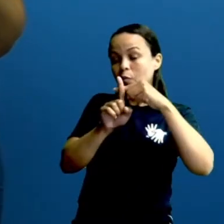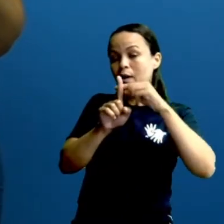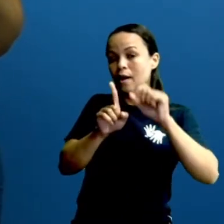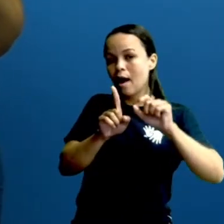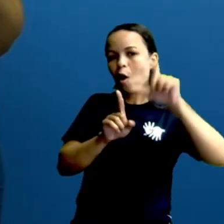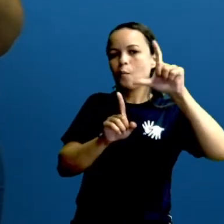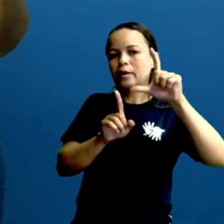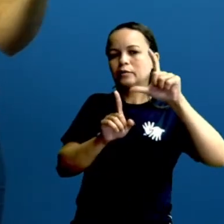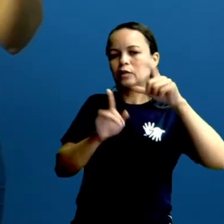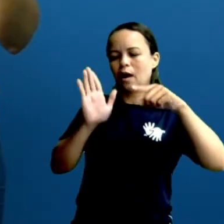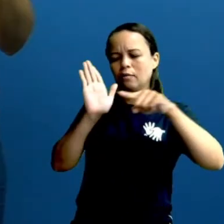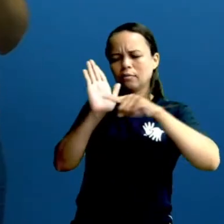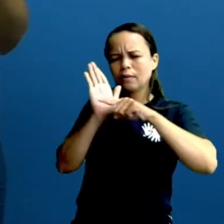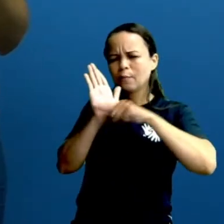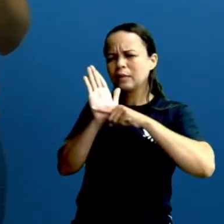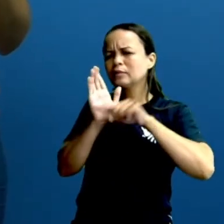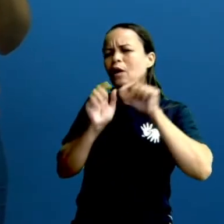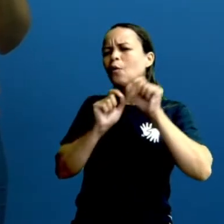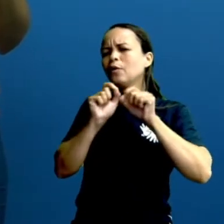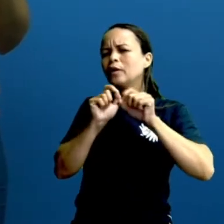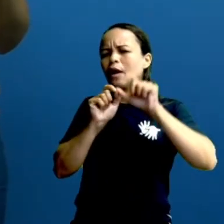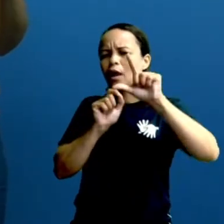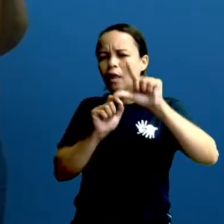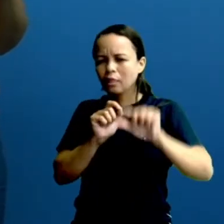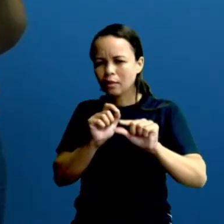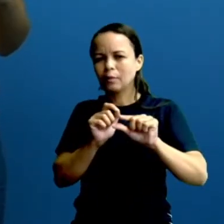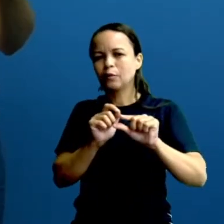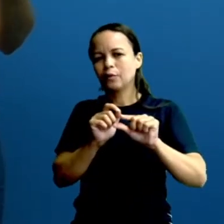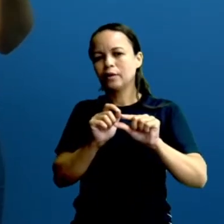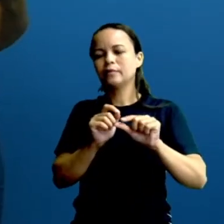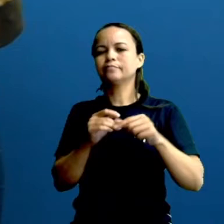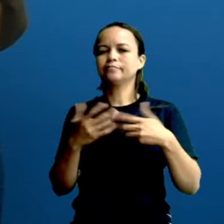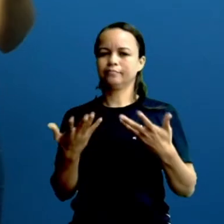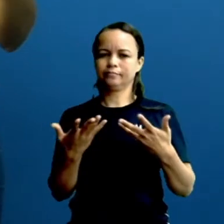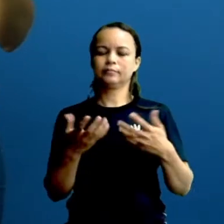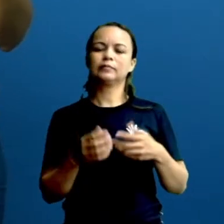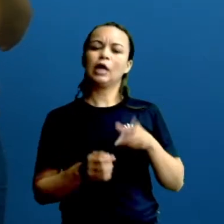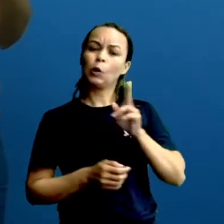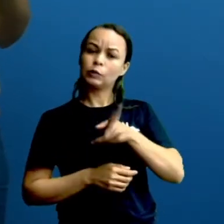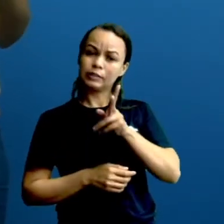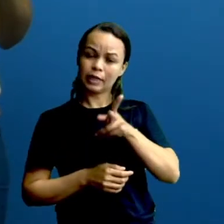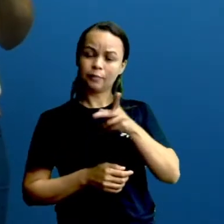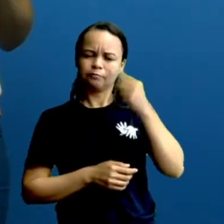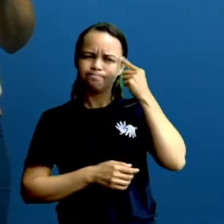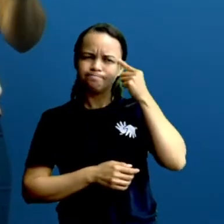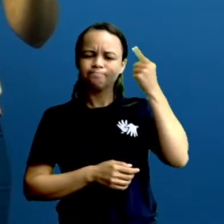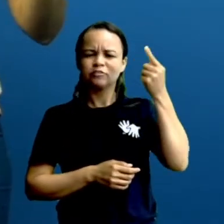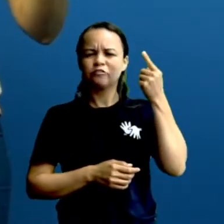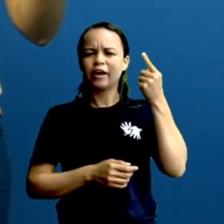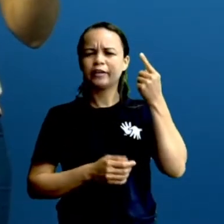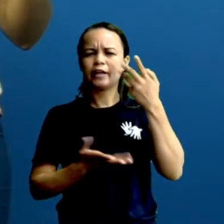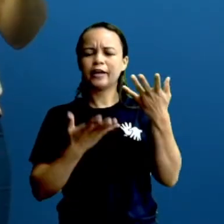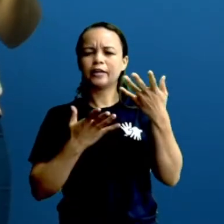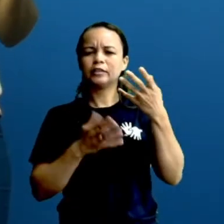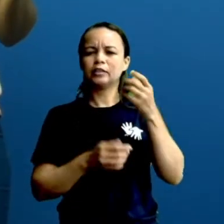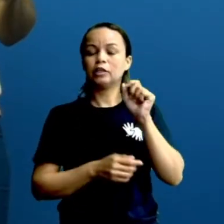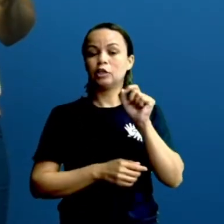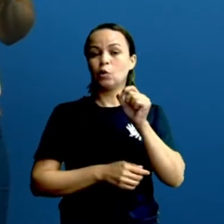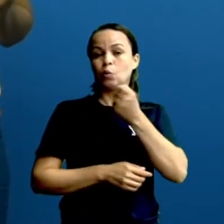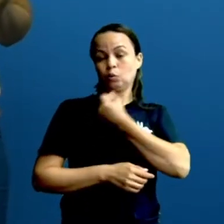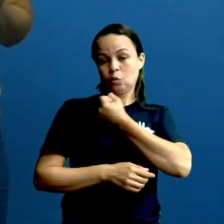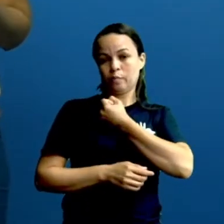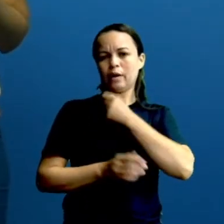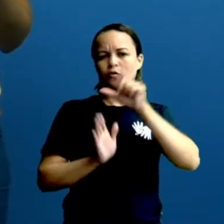da subtração, nossos números vão diminuir. Então, toda vez que eu tiver uma ideia de que o nosso número